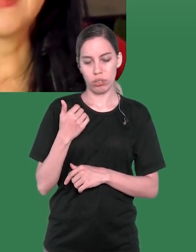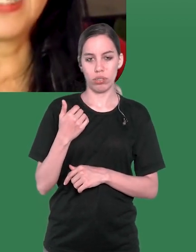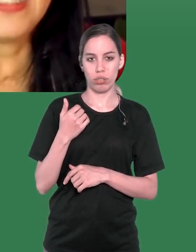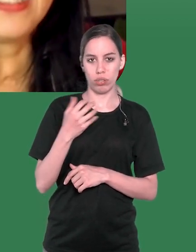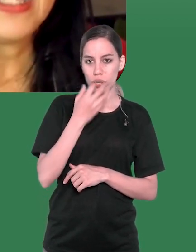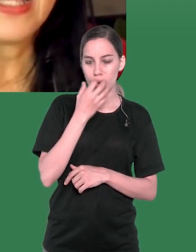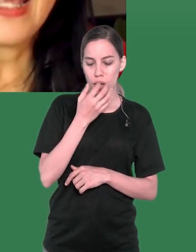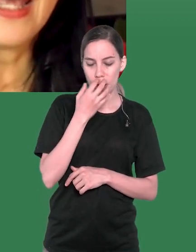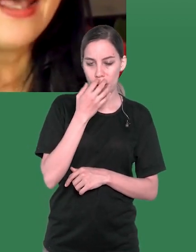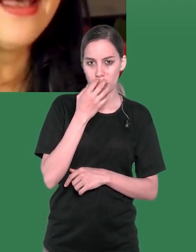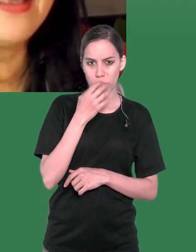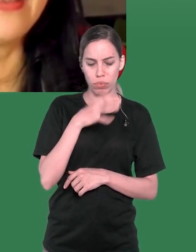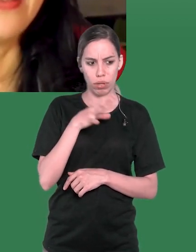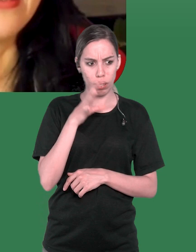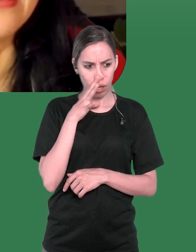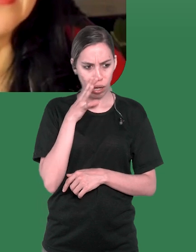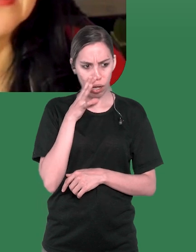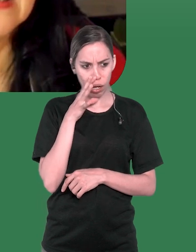impressionante, né?